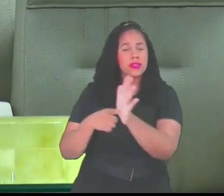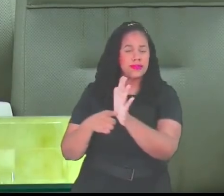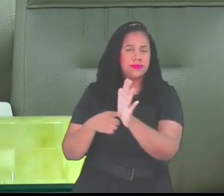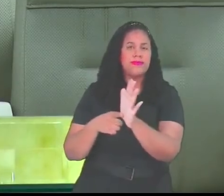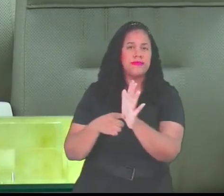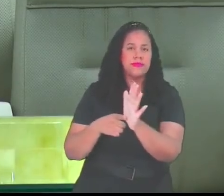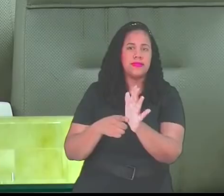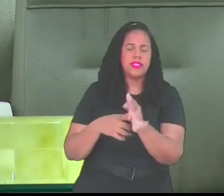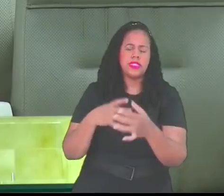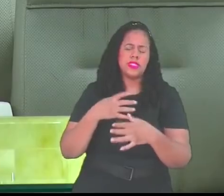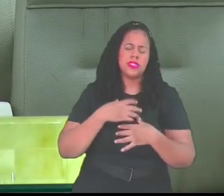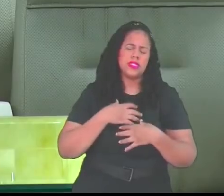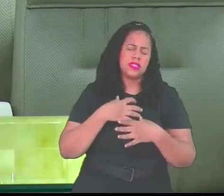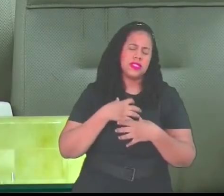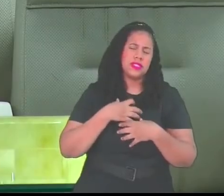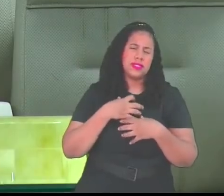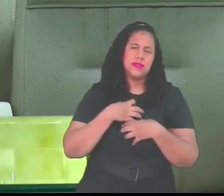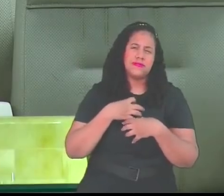seu sentimento